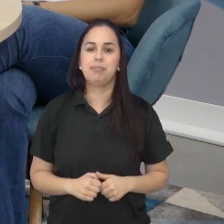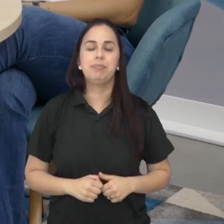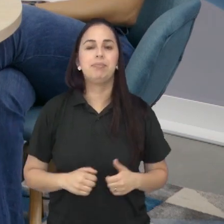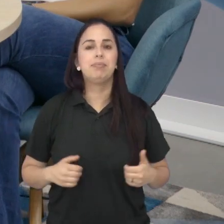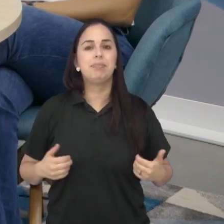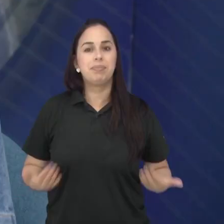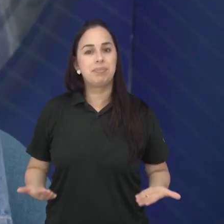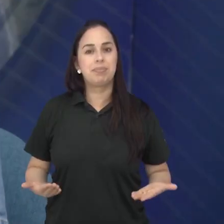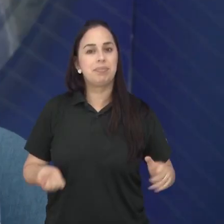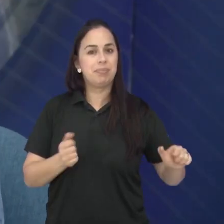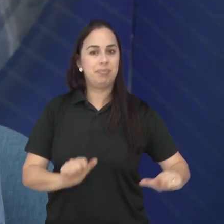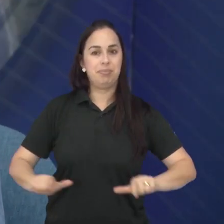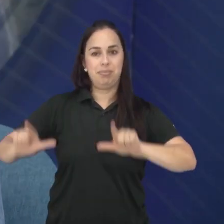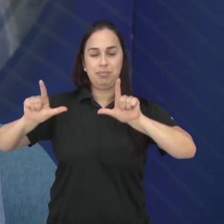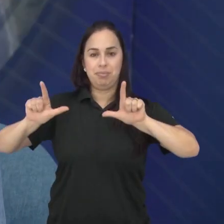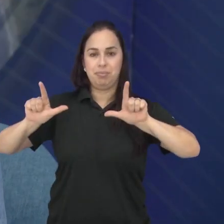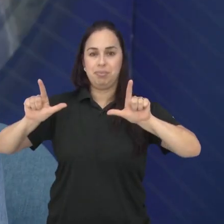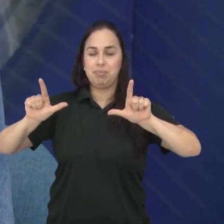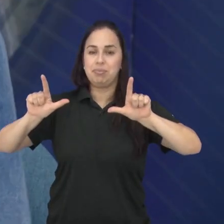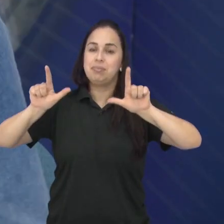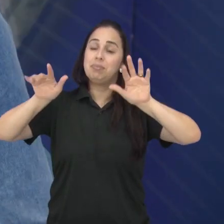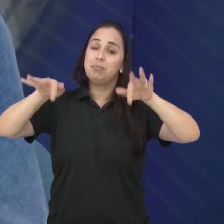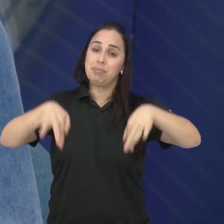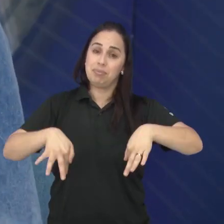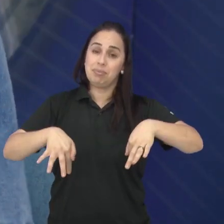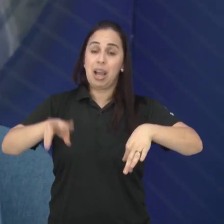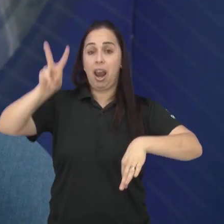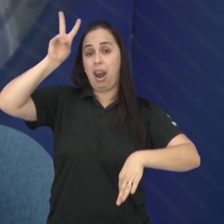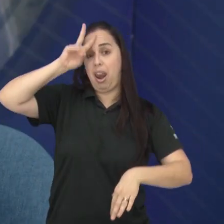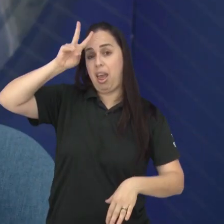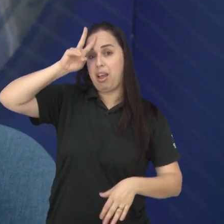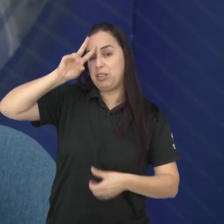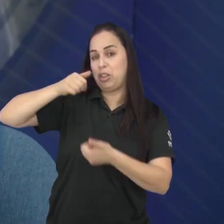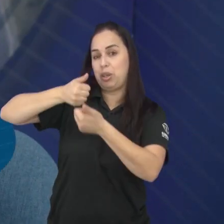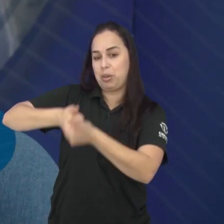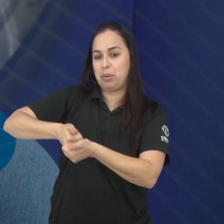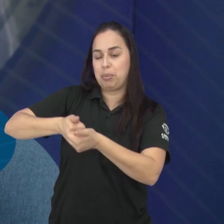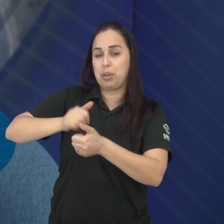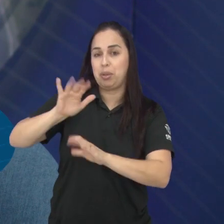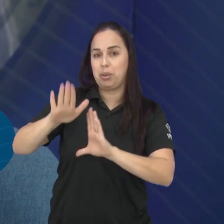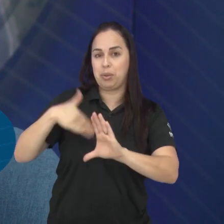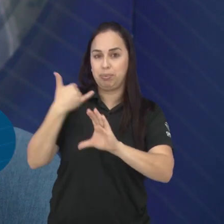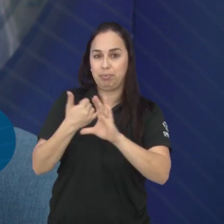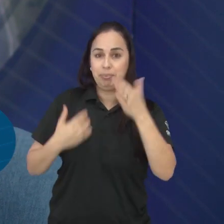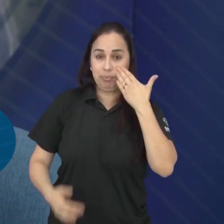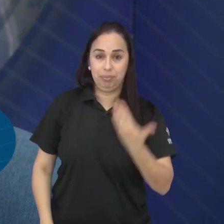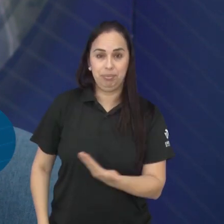não é mesmo? O Diálogos da Cidade de hoje fica por aqui. Lembre-se de nos acompanhar pelo